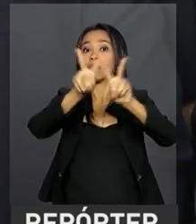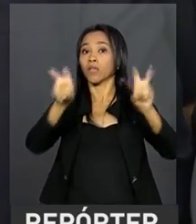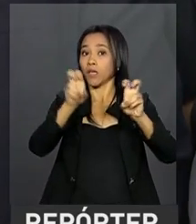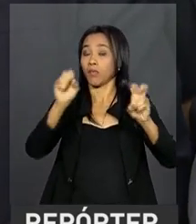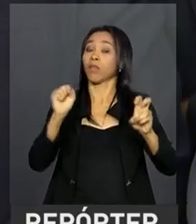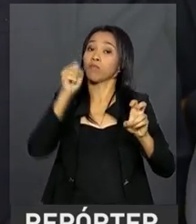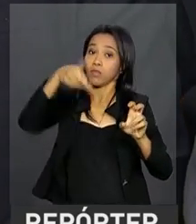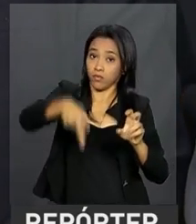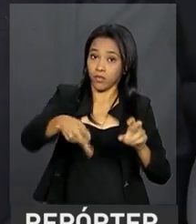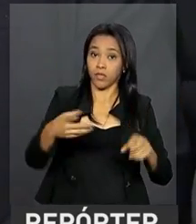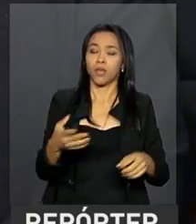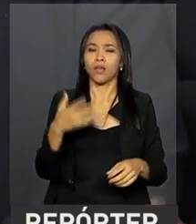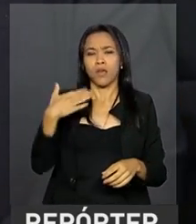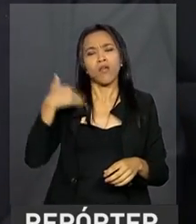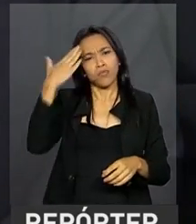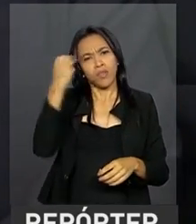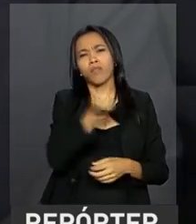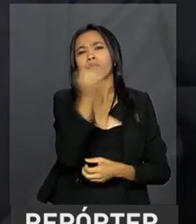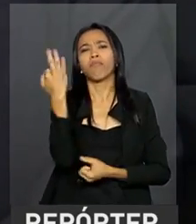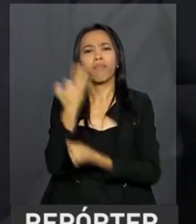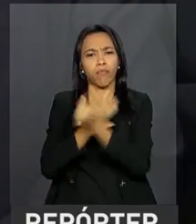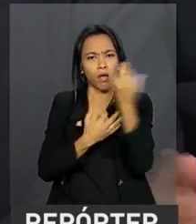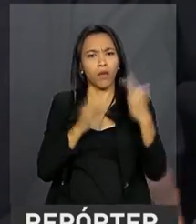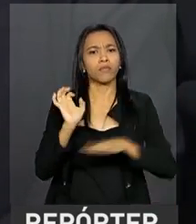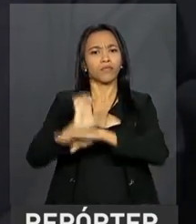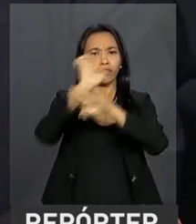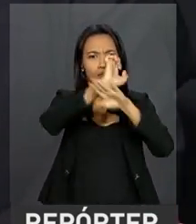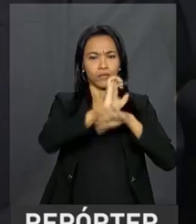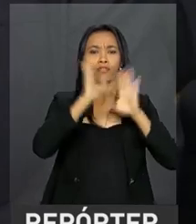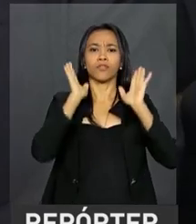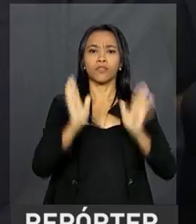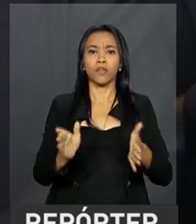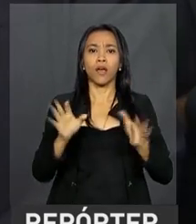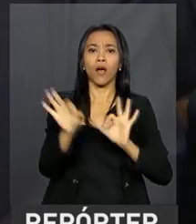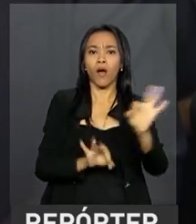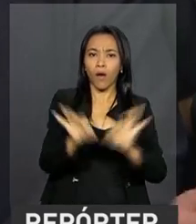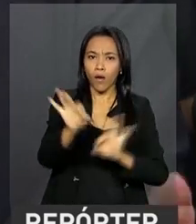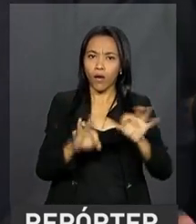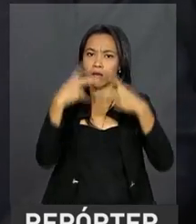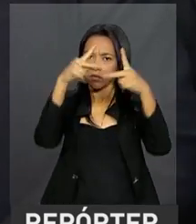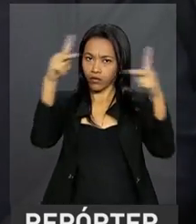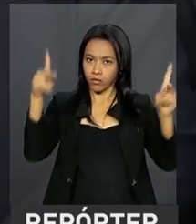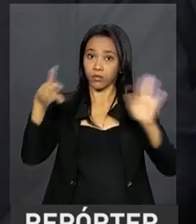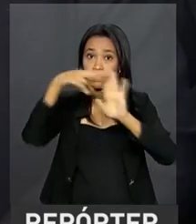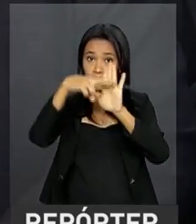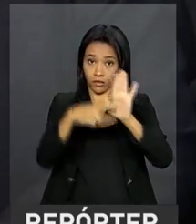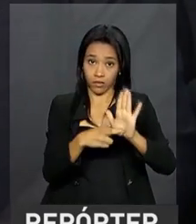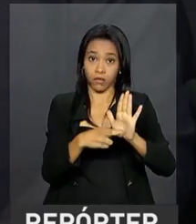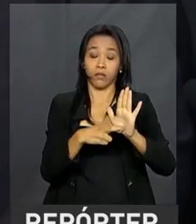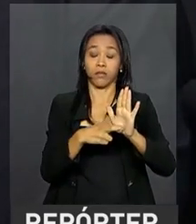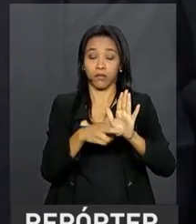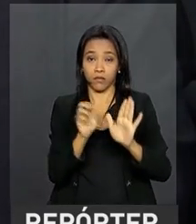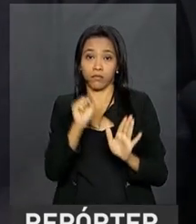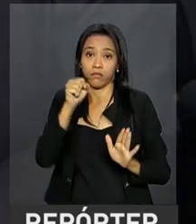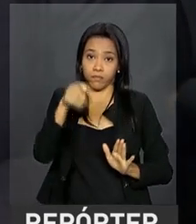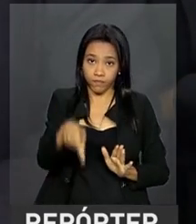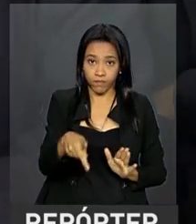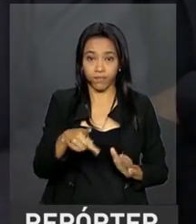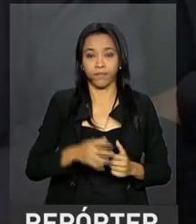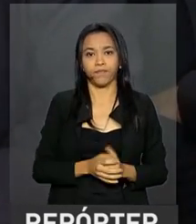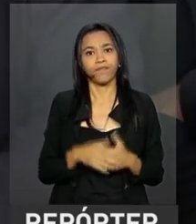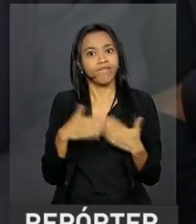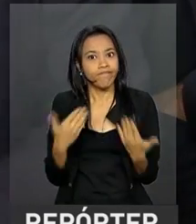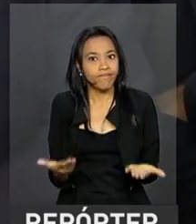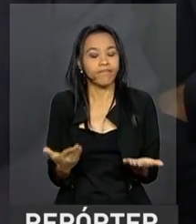que vários estados tenho ciência disto já providenciaram a sua ação previdenciária